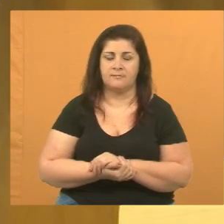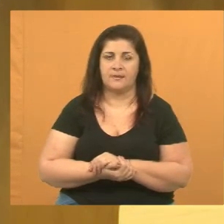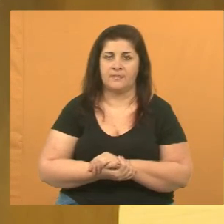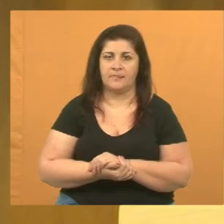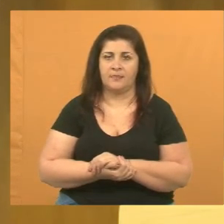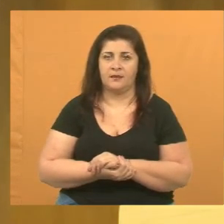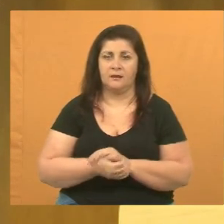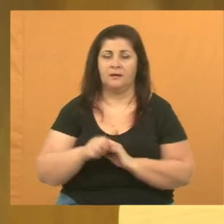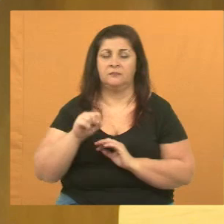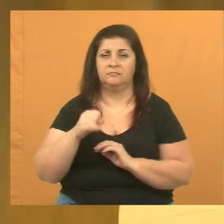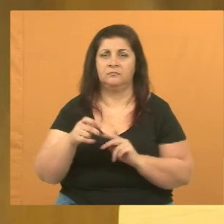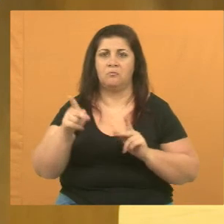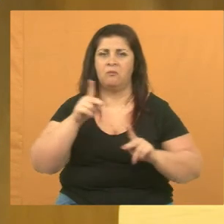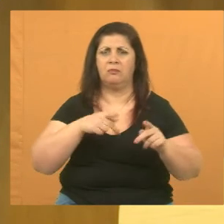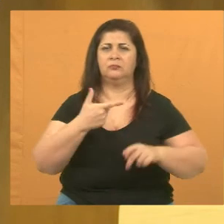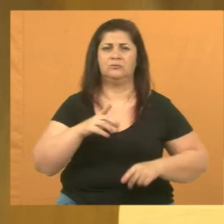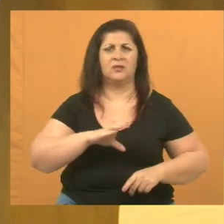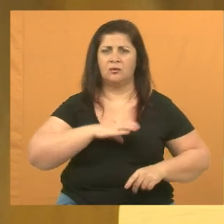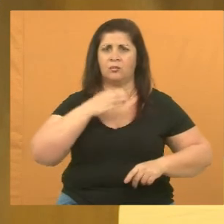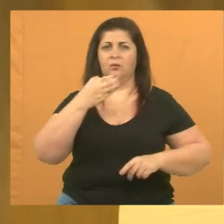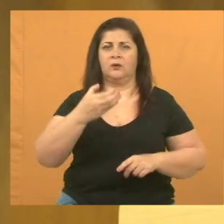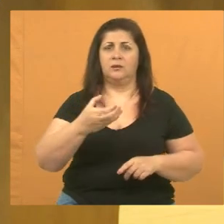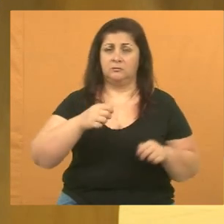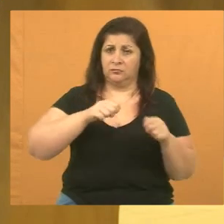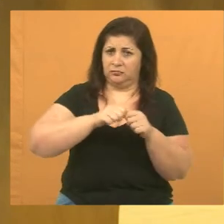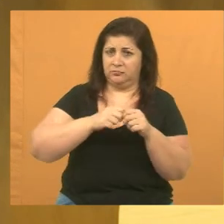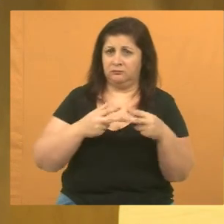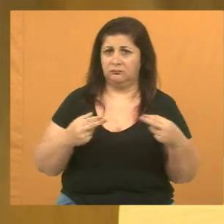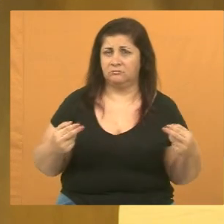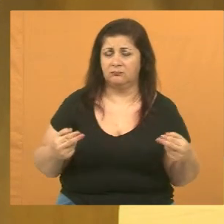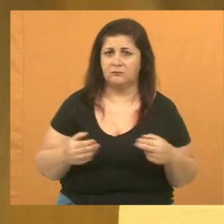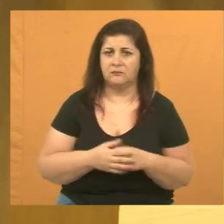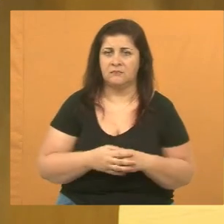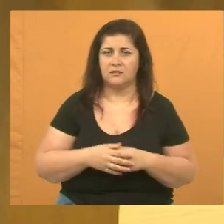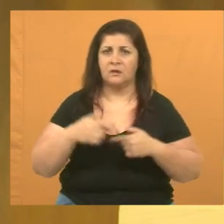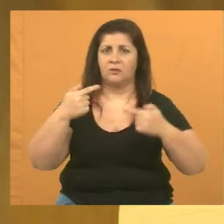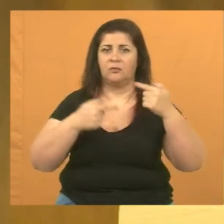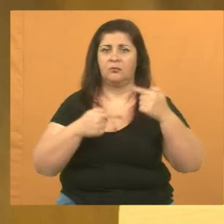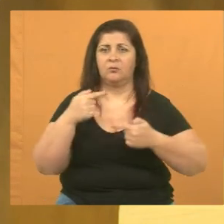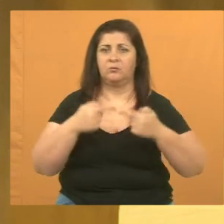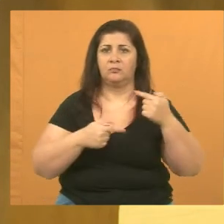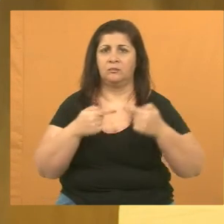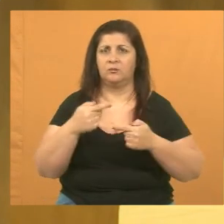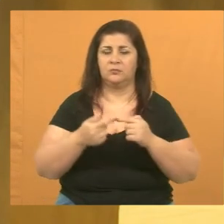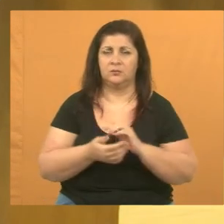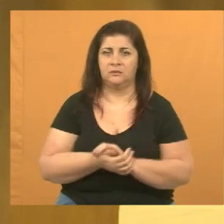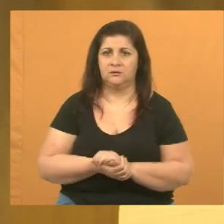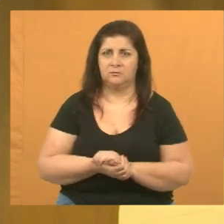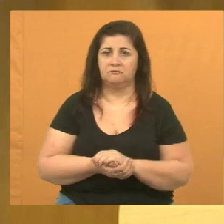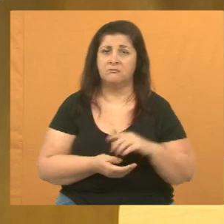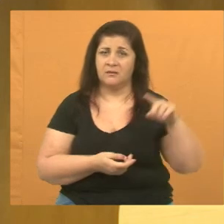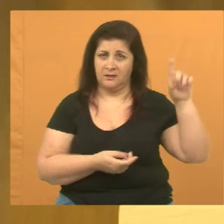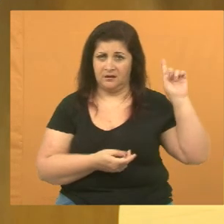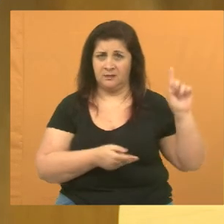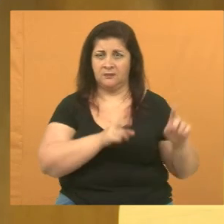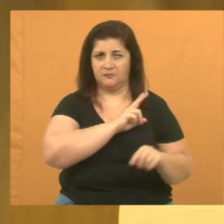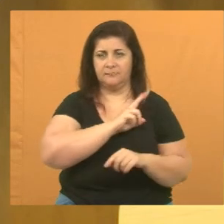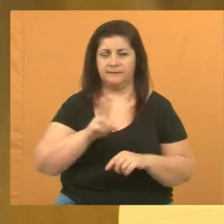Enquanto esse povo não tiver coragem de fazer isso, os políticos, eu sou